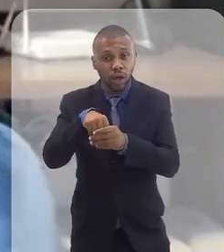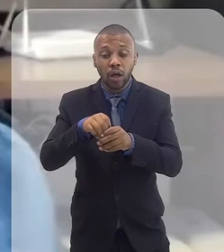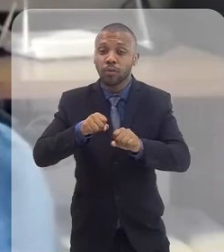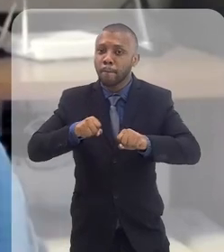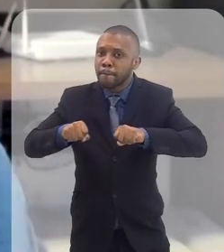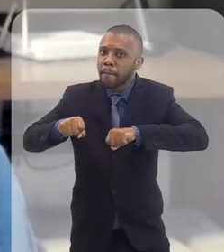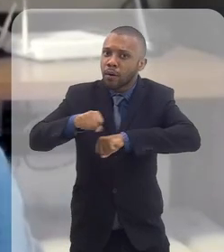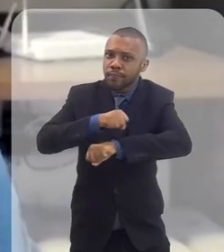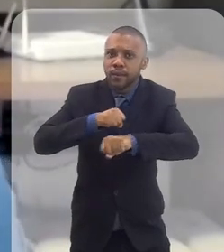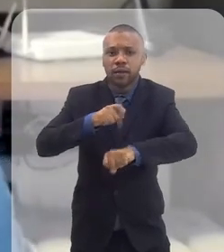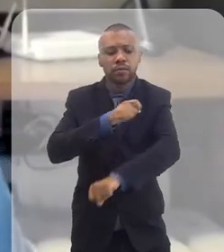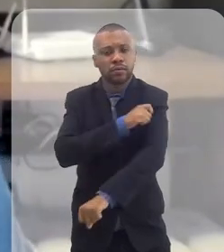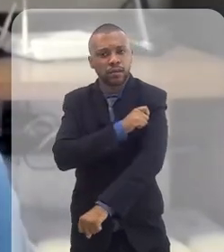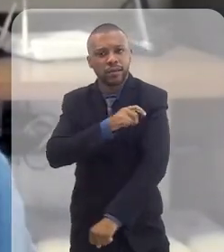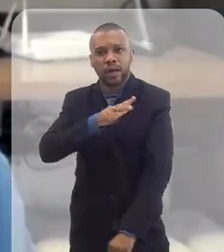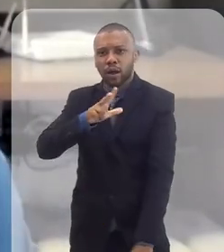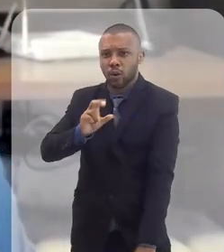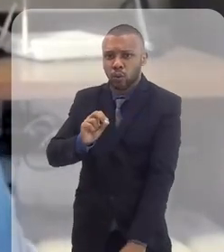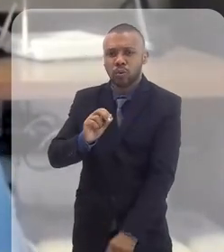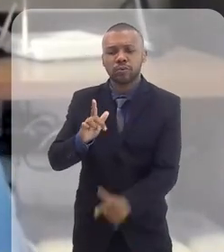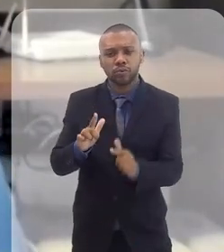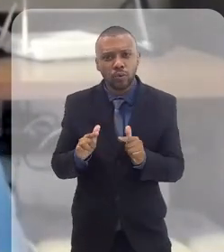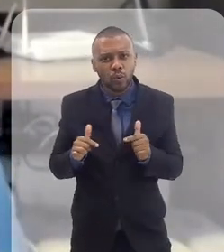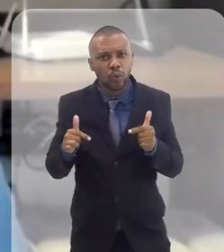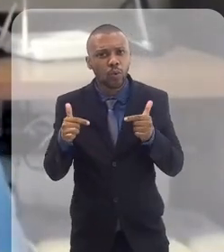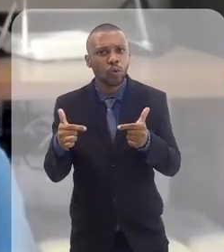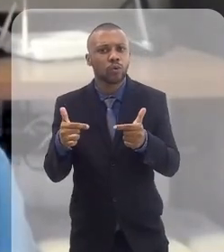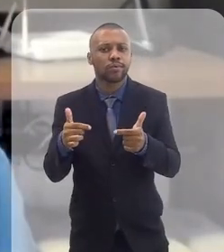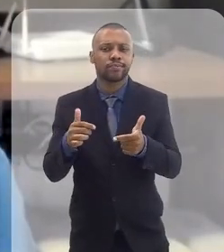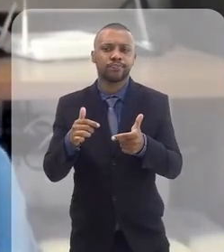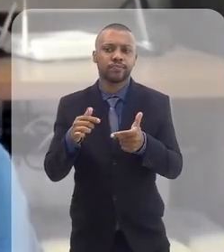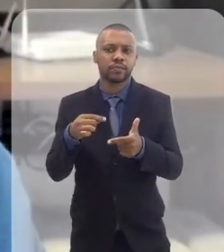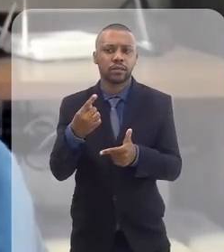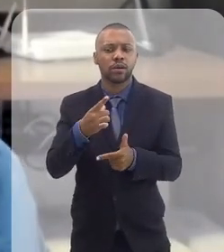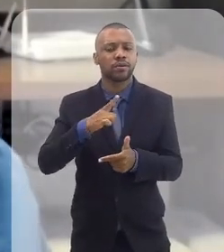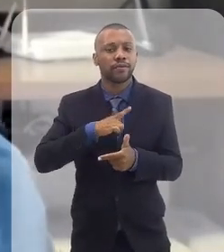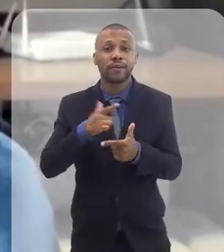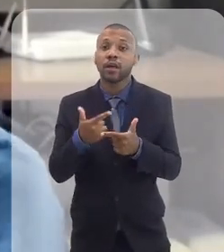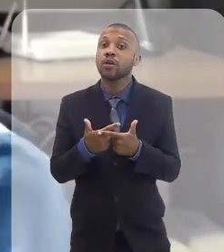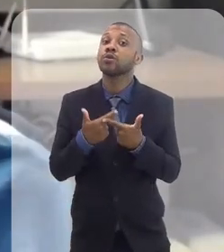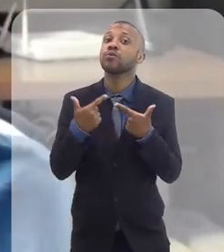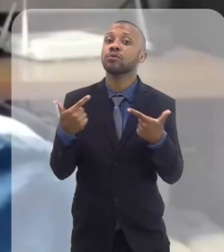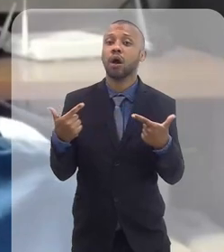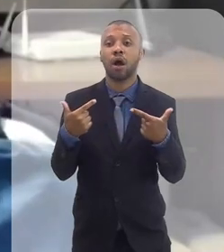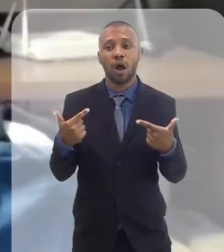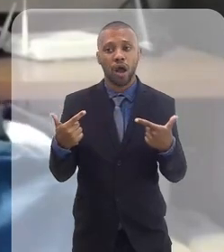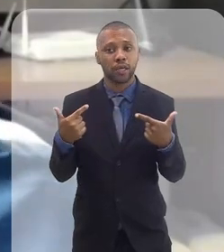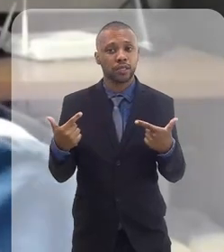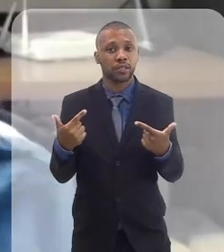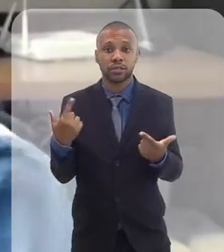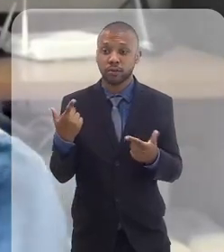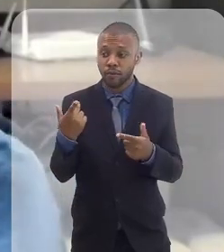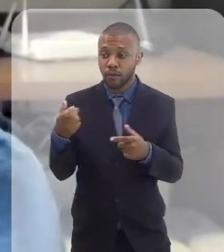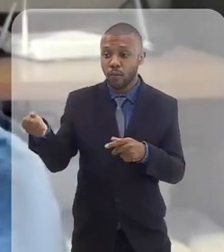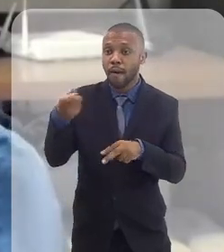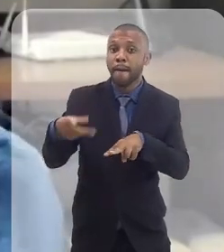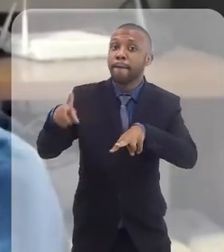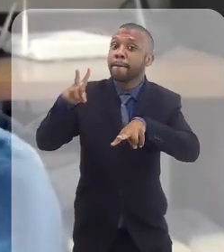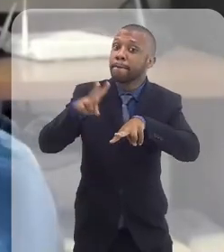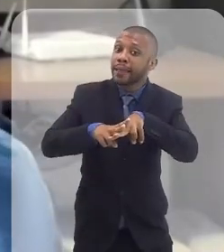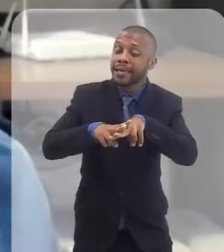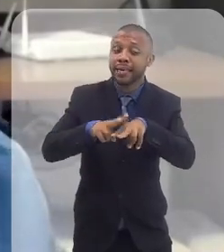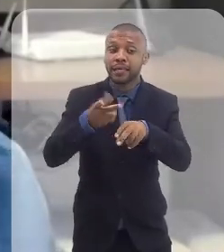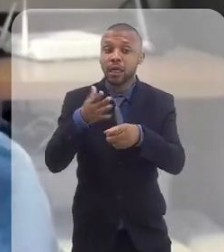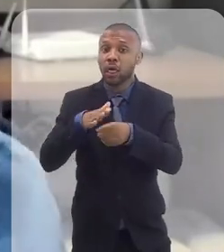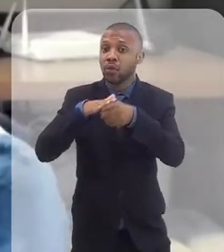no movimento estudantil envolvido e eu tive muita sorte. Eu não